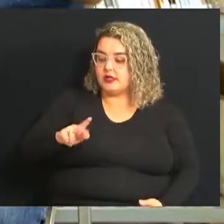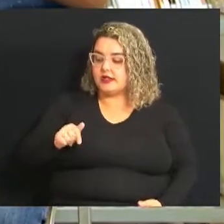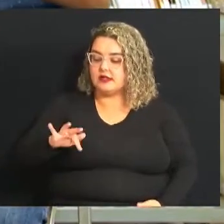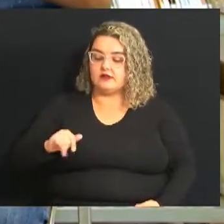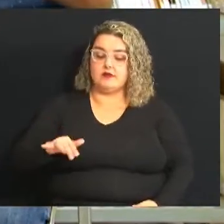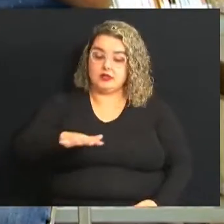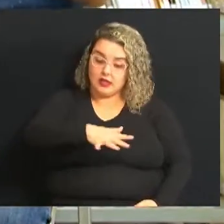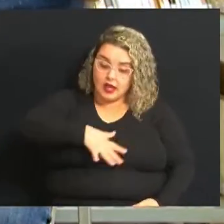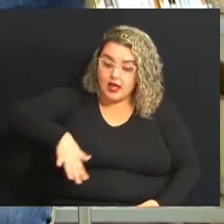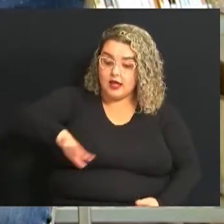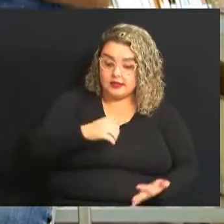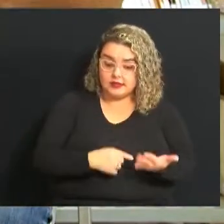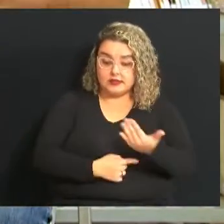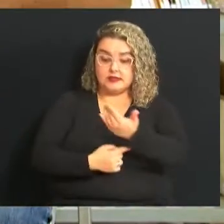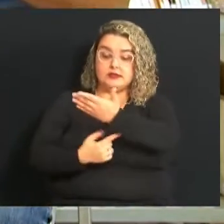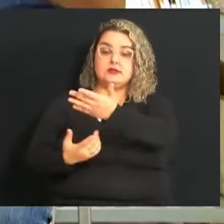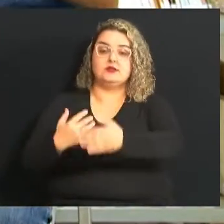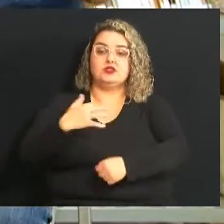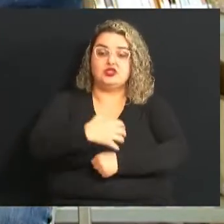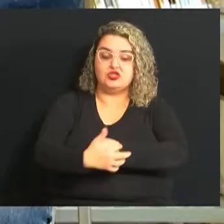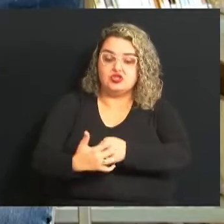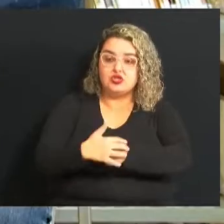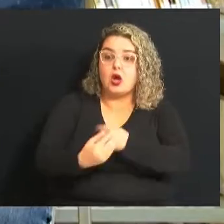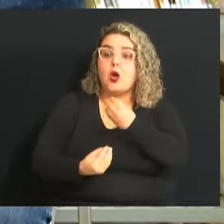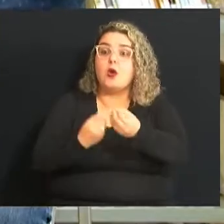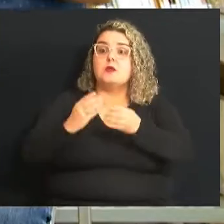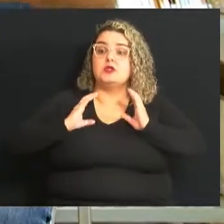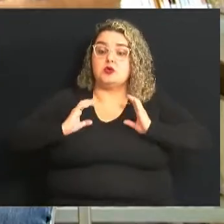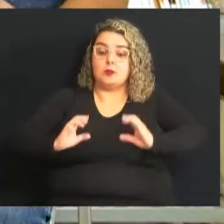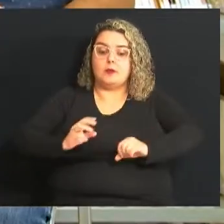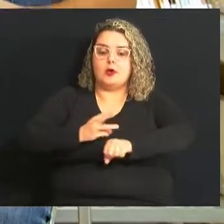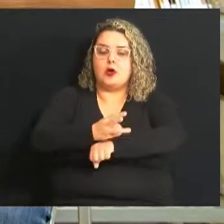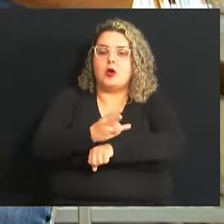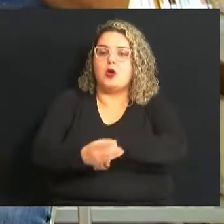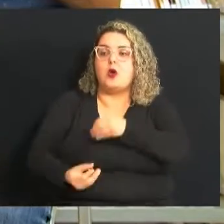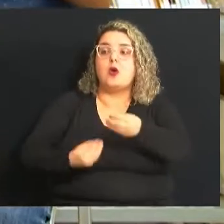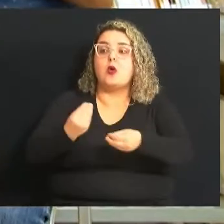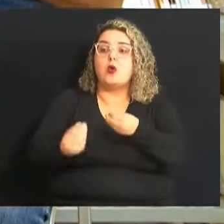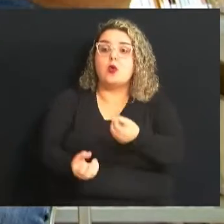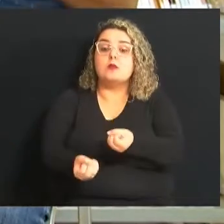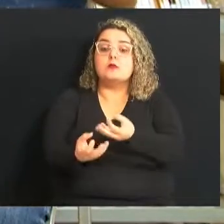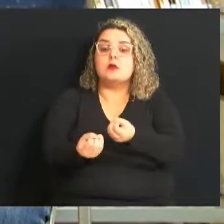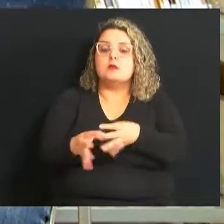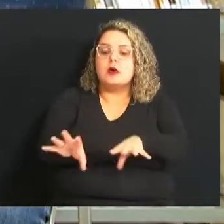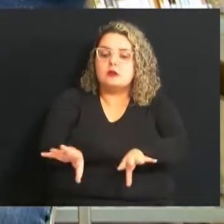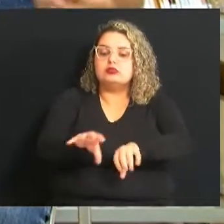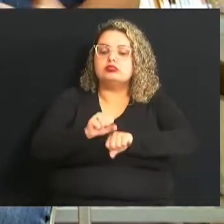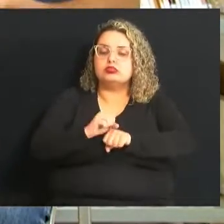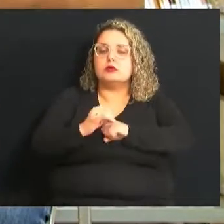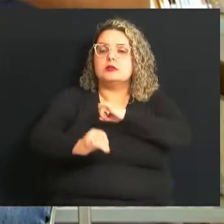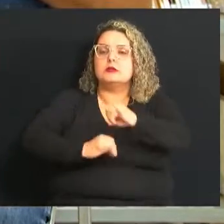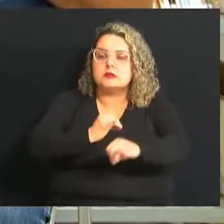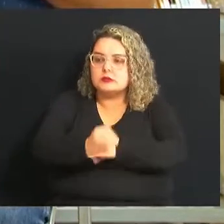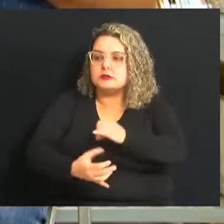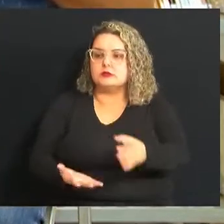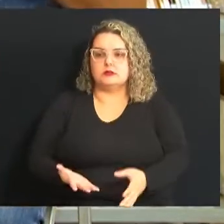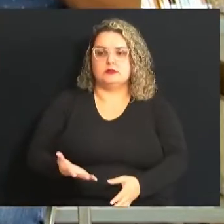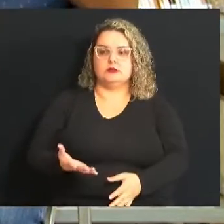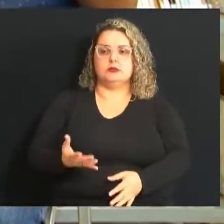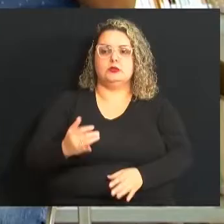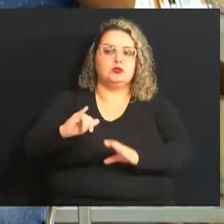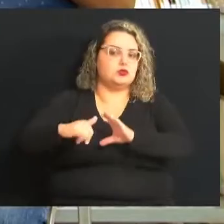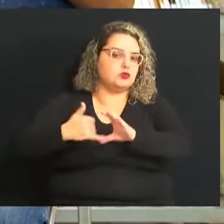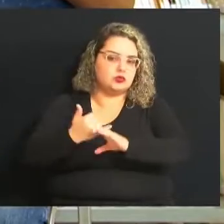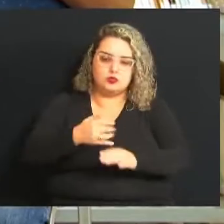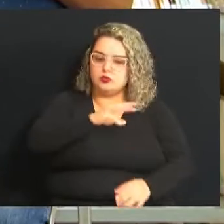Como é que as pessoas se comportam no WhatsApp, como é que as pessoas consomem informação na internet, no YouTube, nos